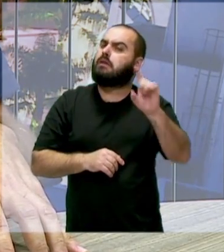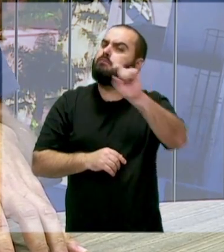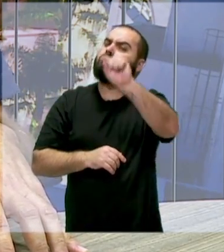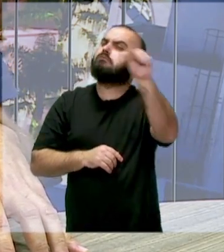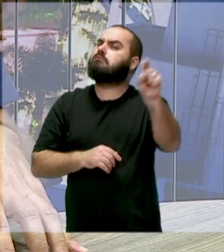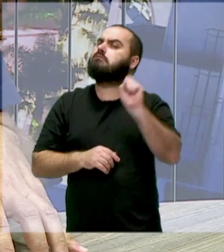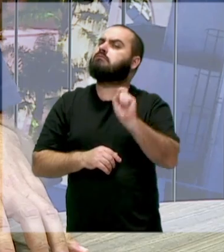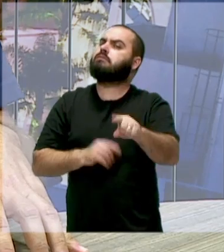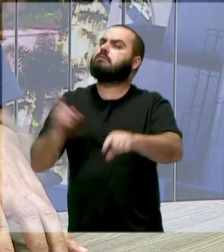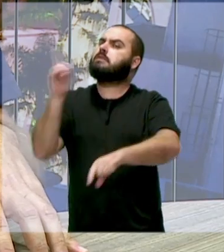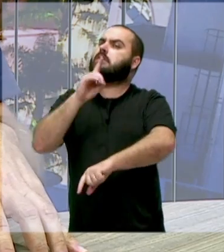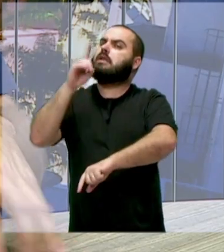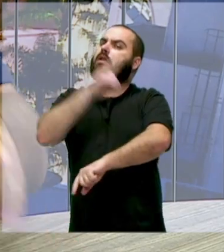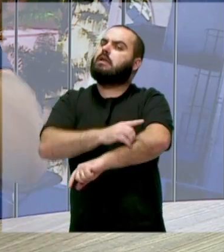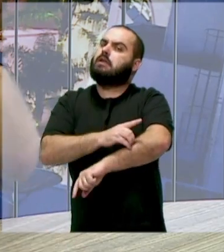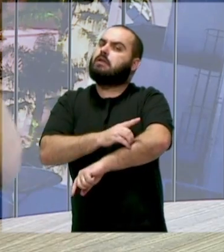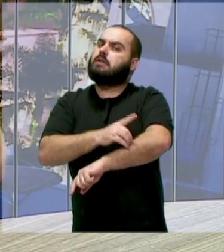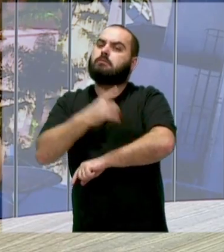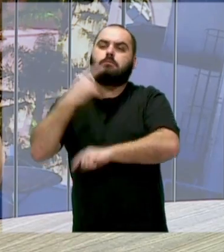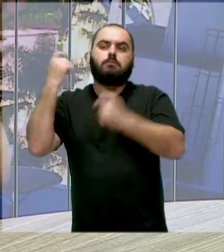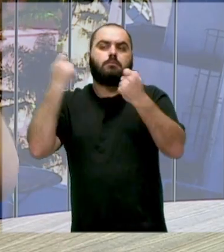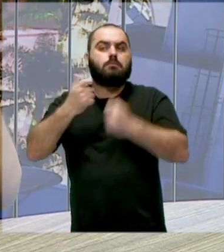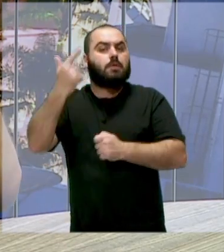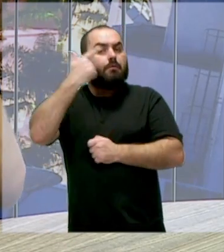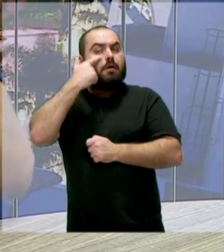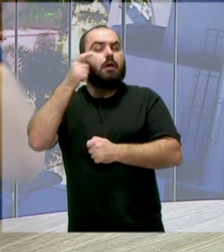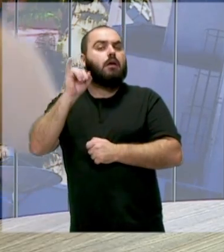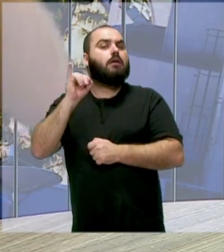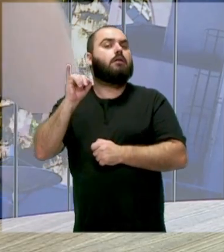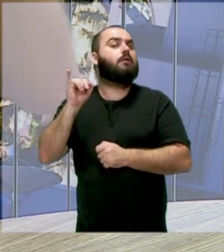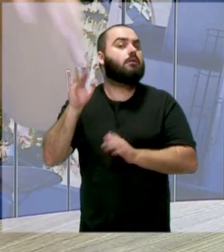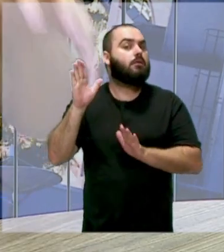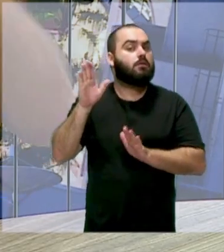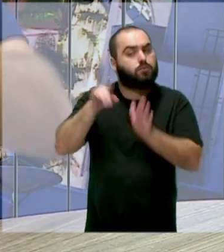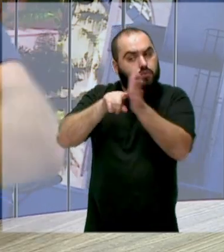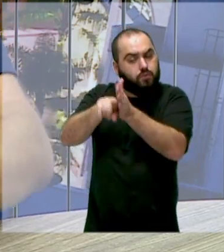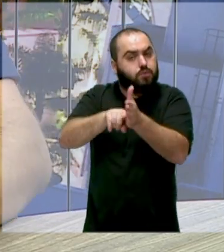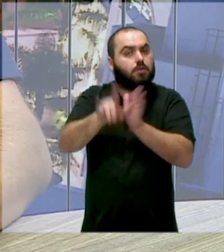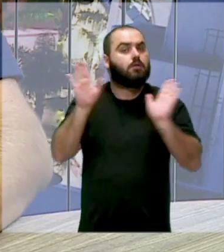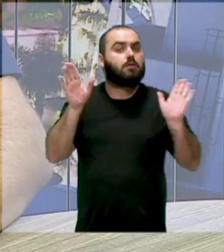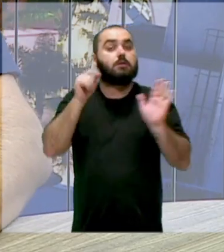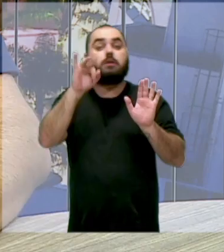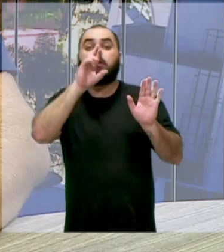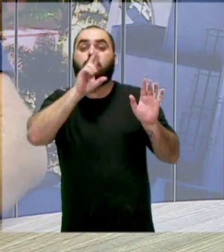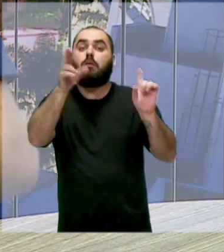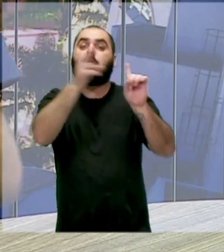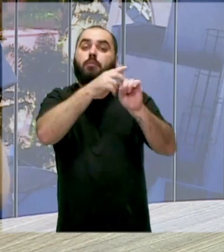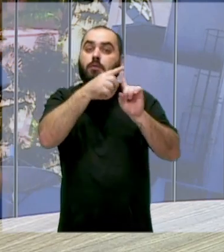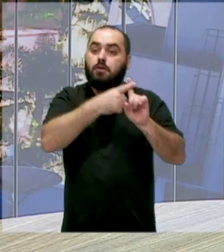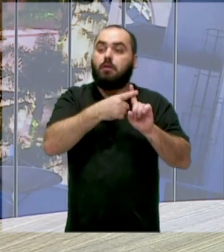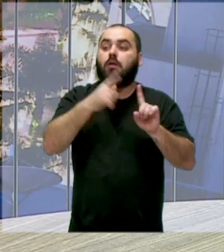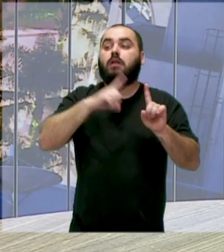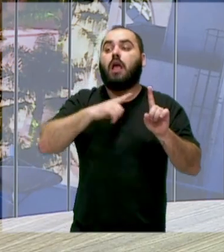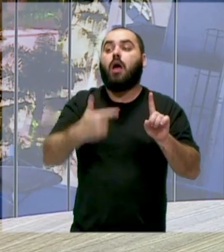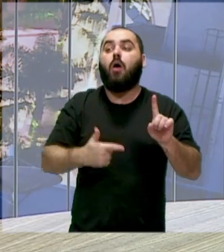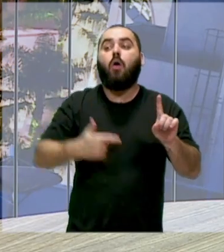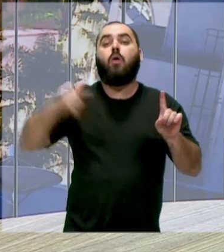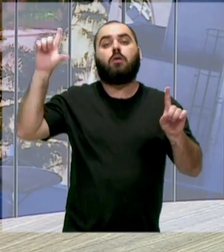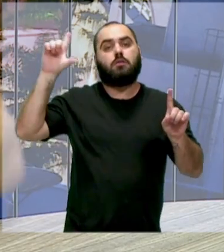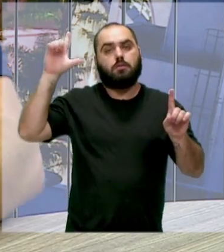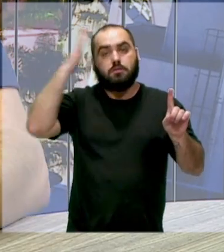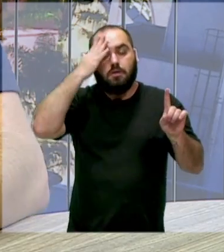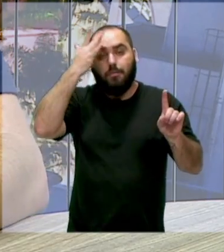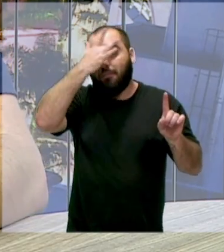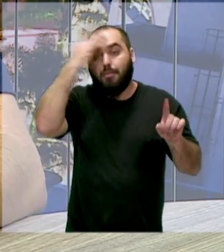dengue, eu tenho uma ação para fazer. Cada caso positivo tem outra ação. Então a gente começa a trabalhar em cima de pessoas